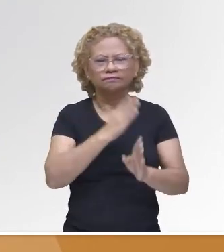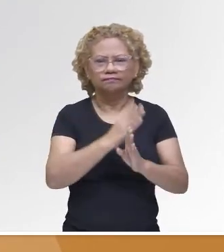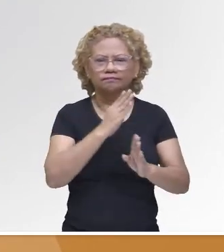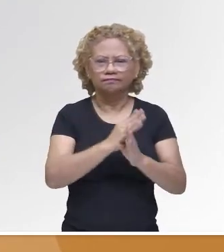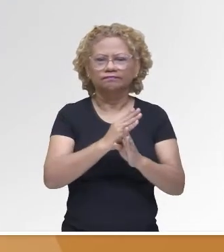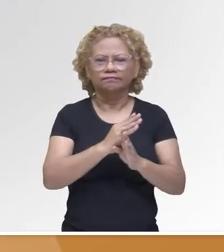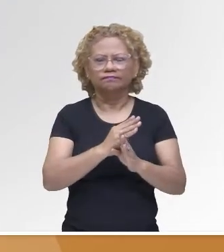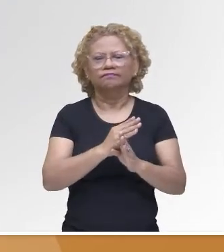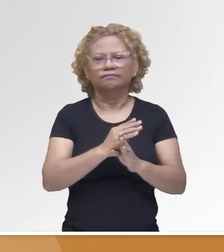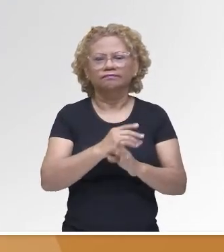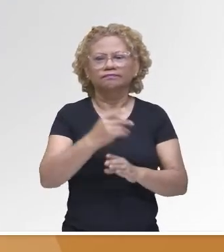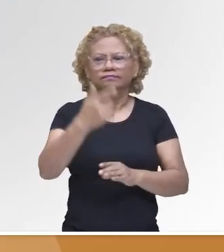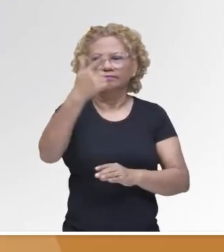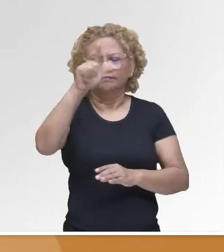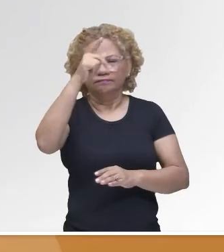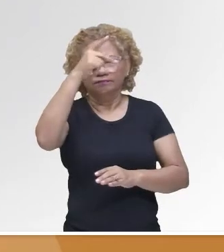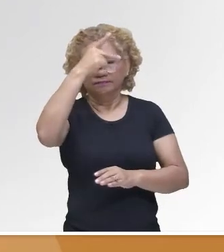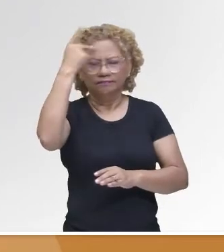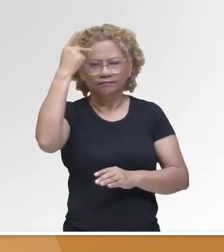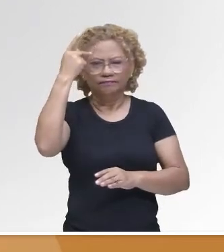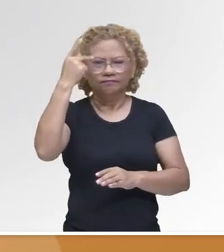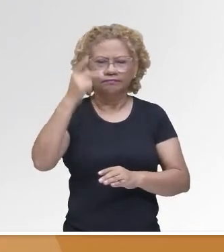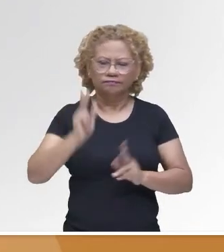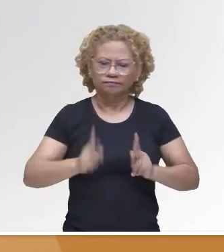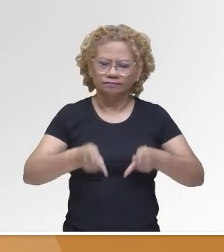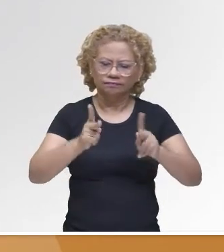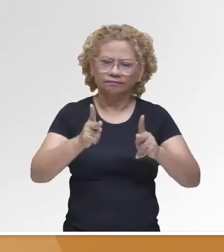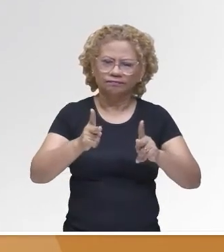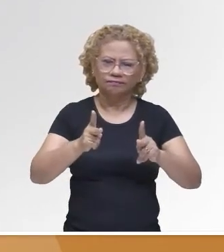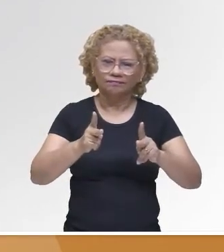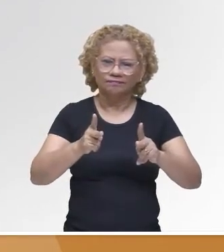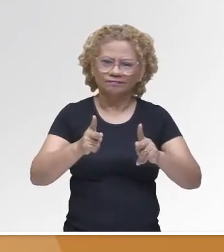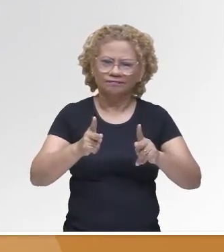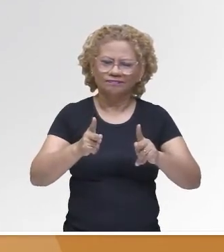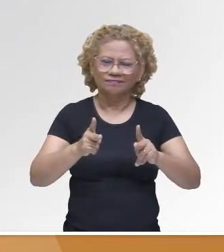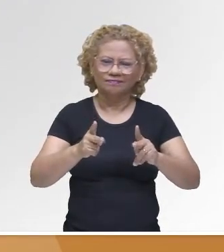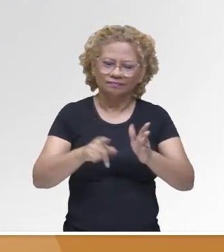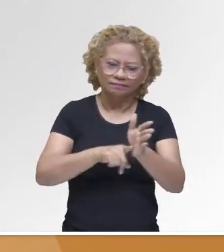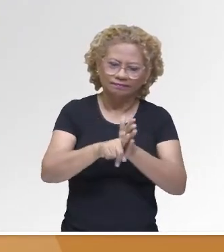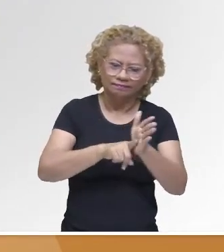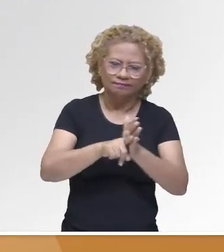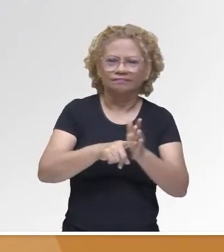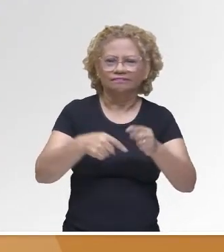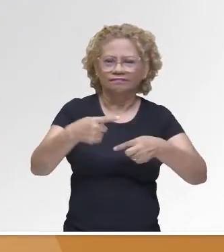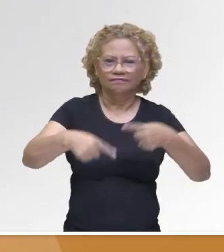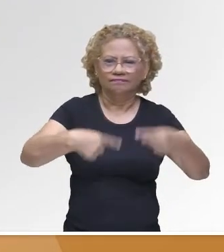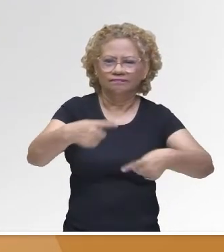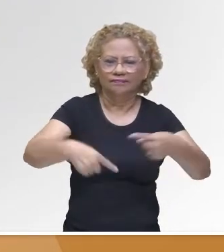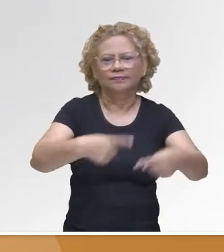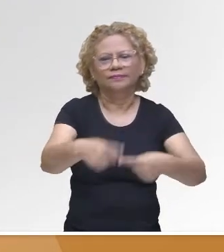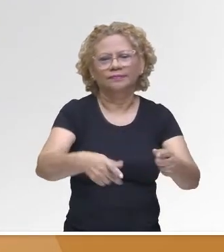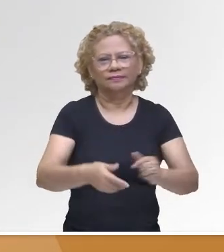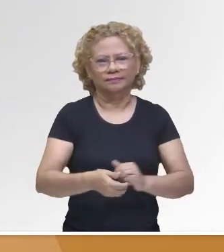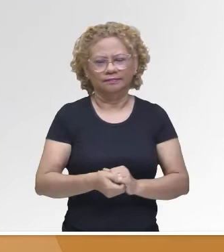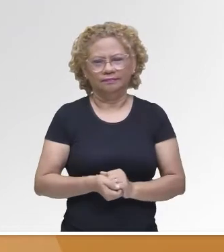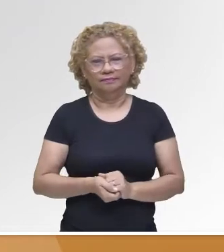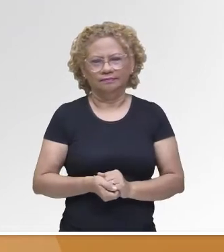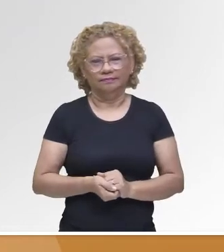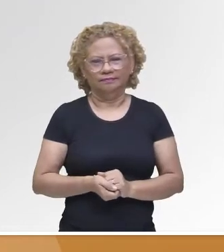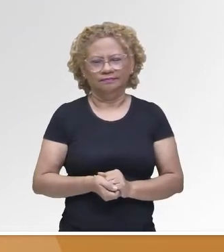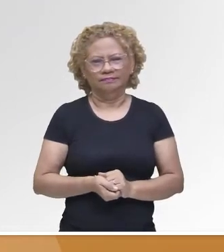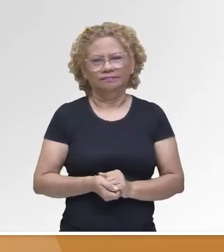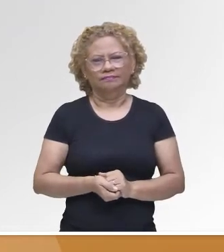Né? Então, o desafio do método é porque ele não pode estar, ele não é estático, ele